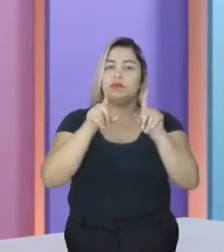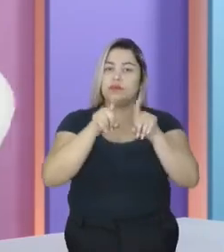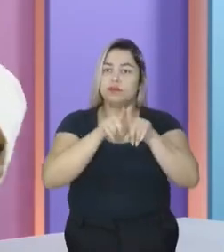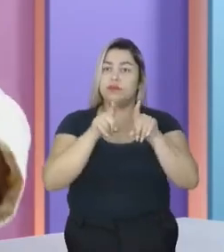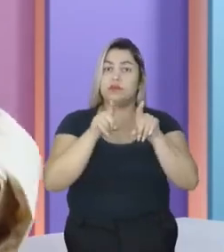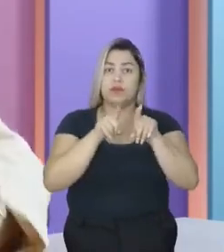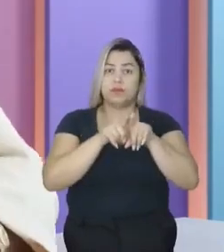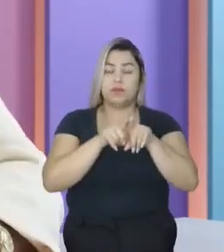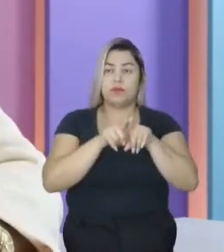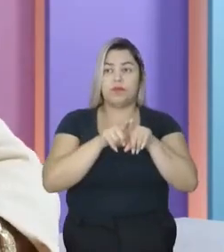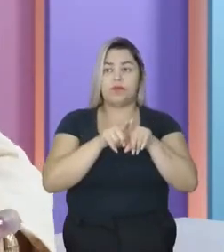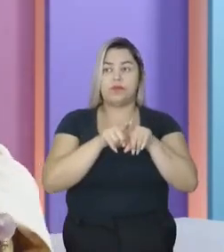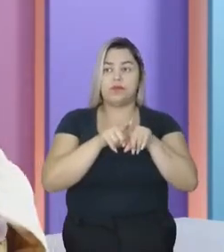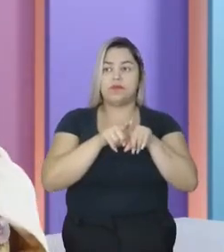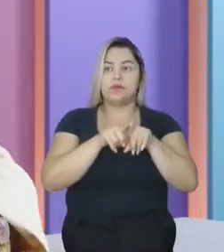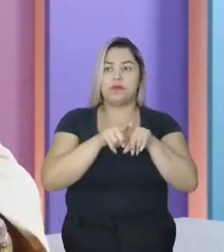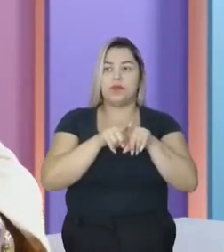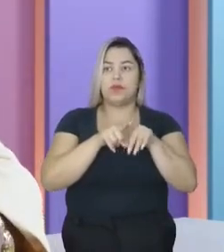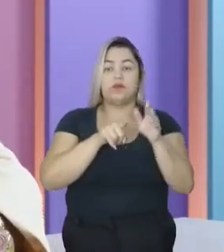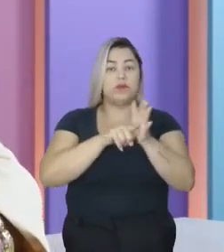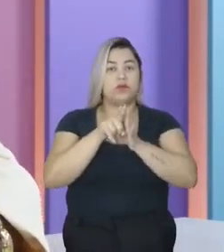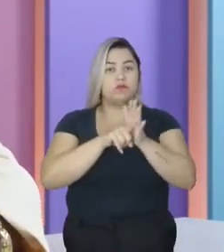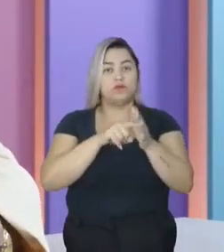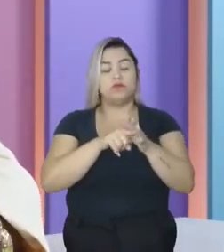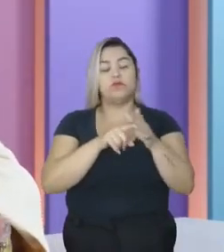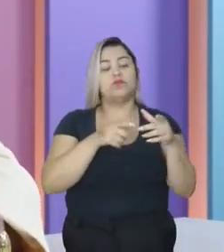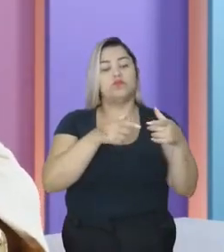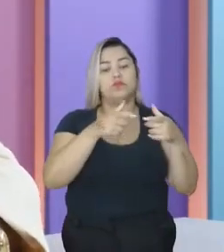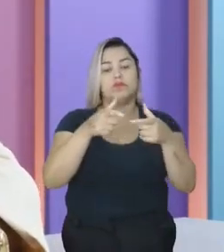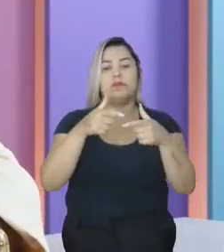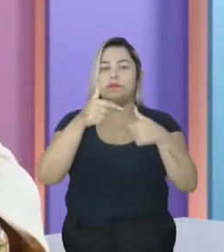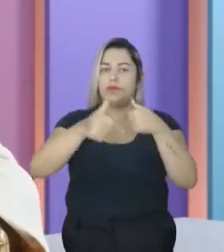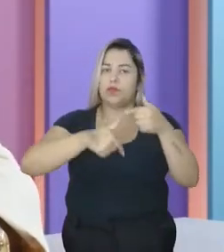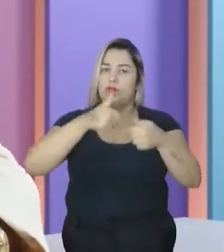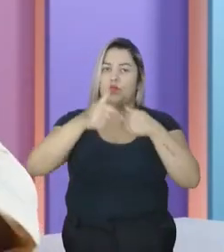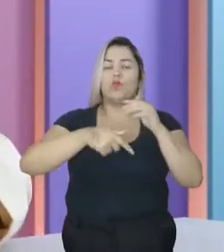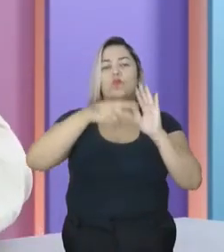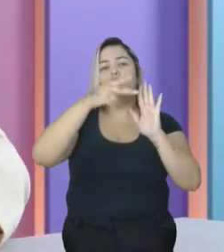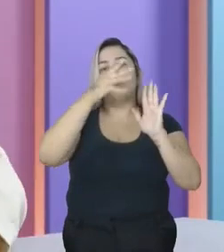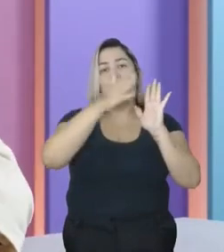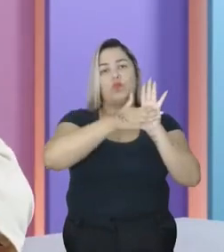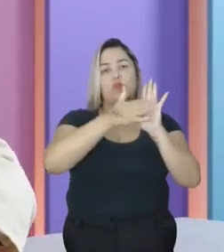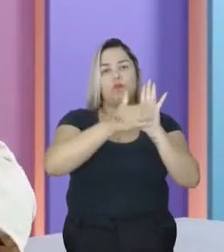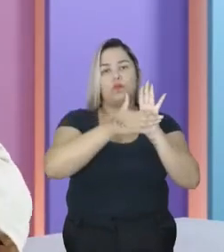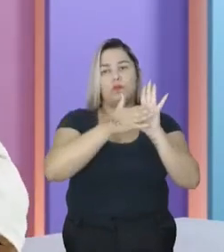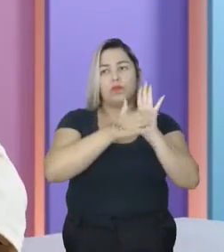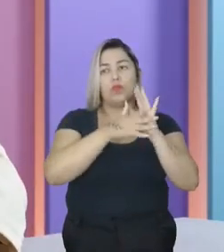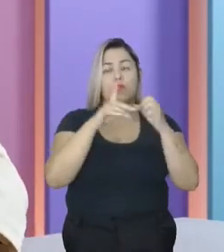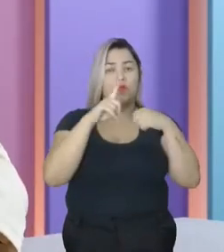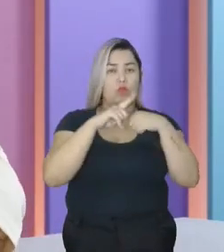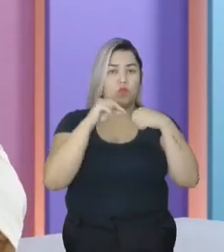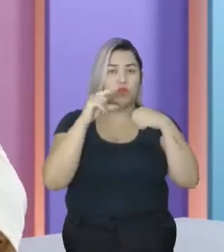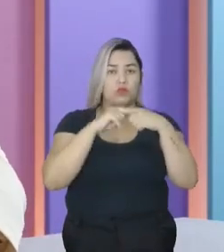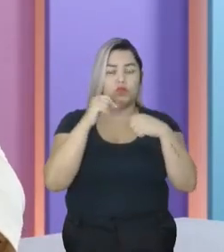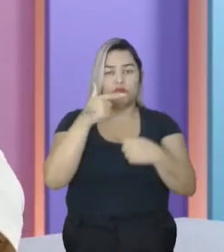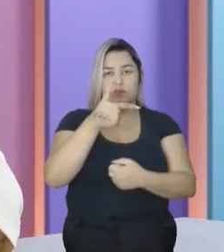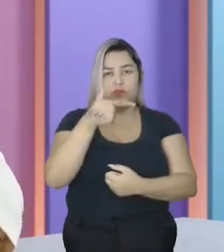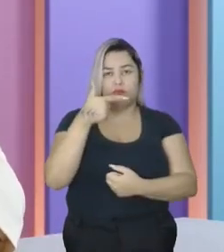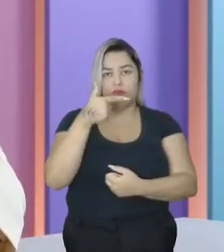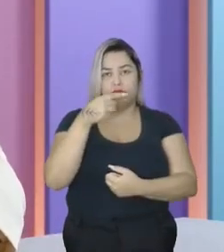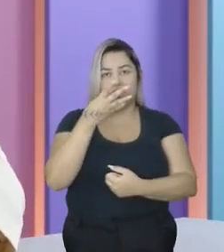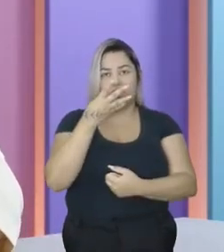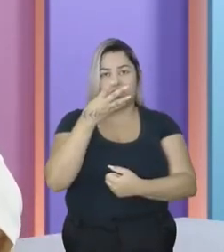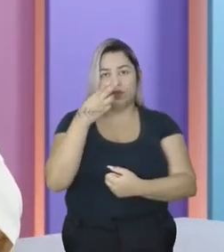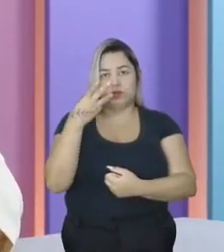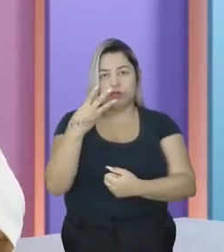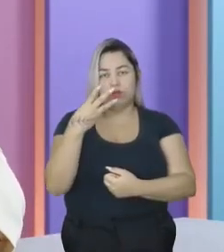especialistas no campo do trabalho, um projeto regulamentando o artigo 243